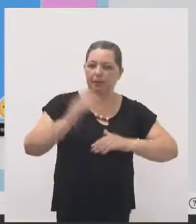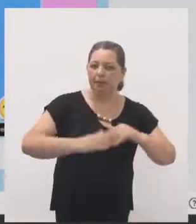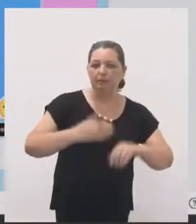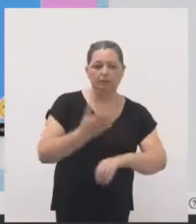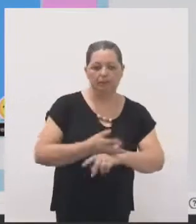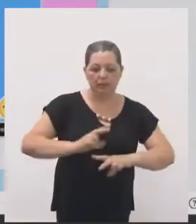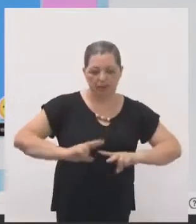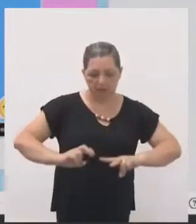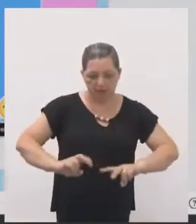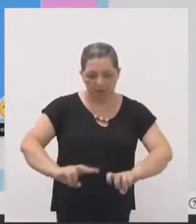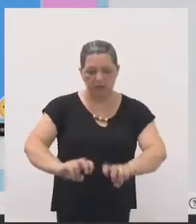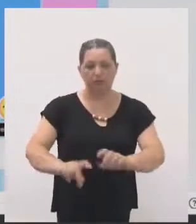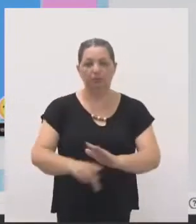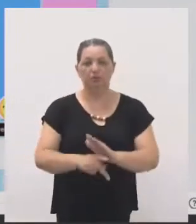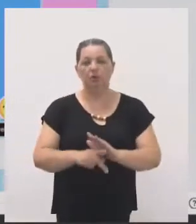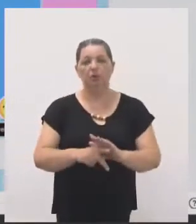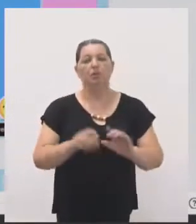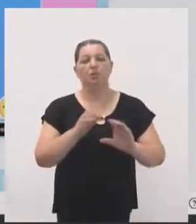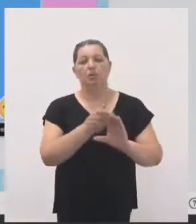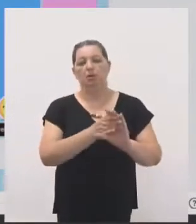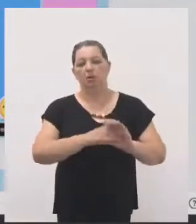os recursos do Canva.